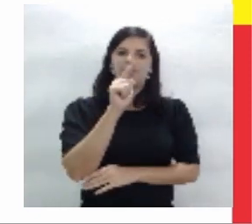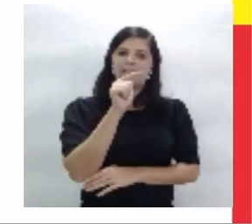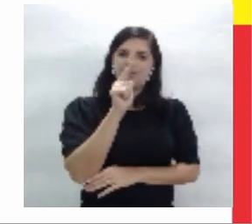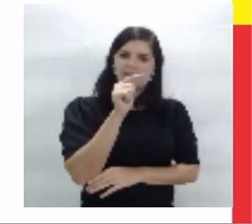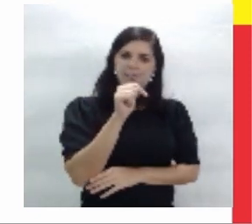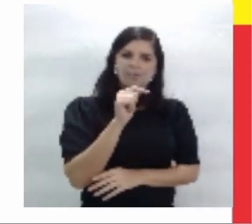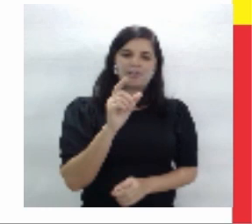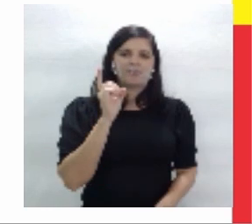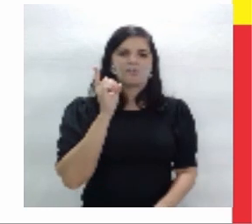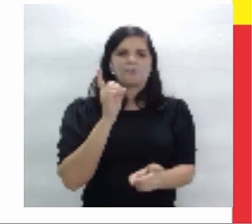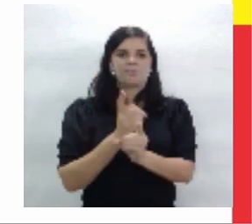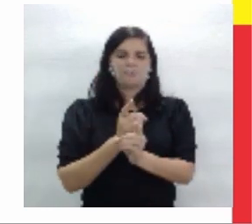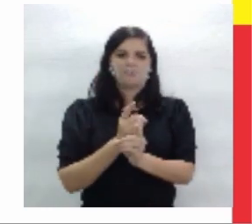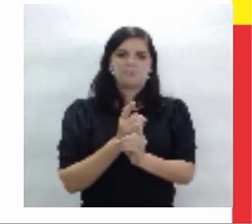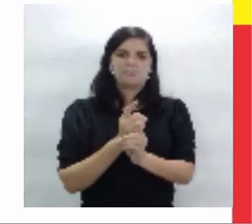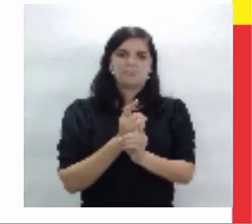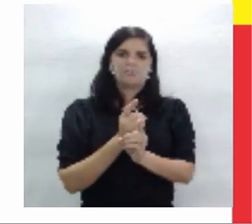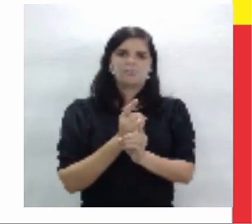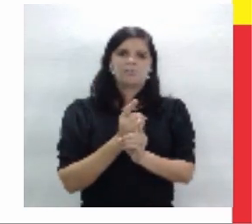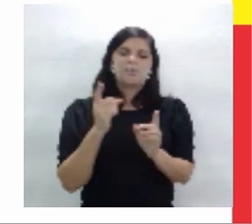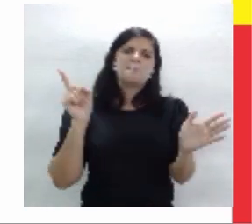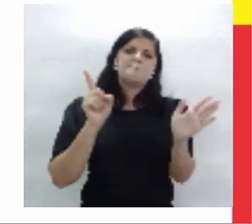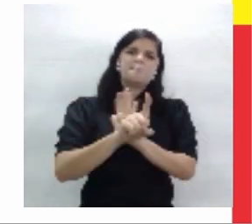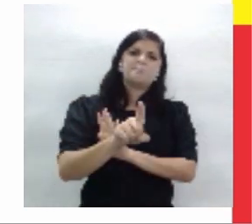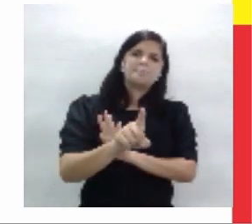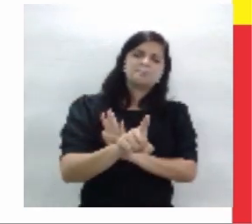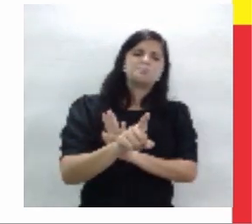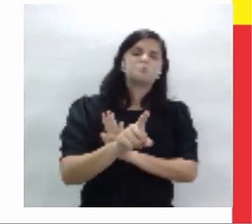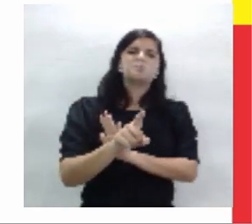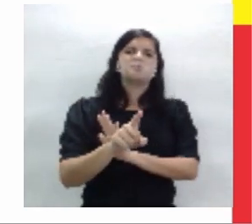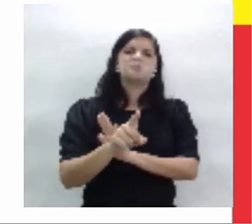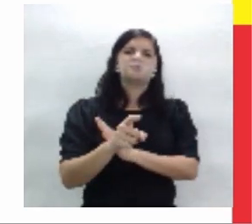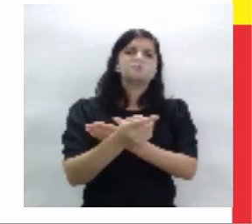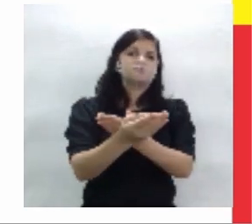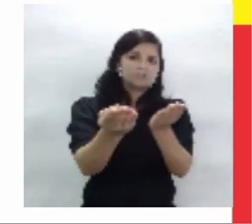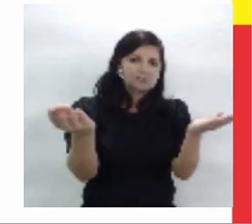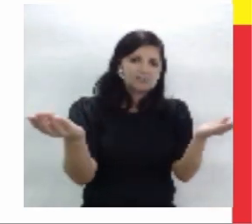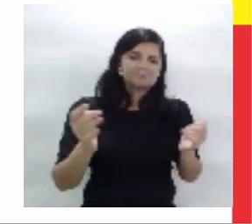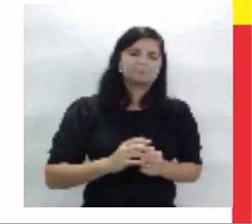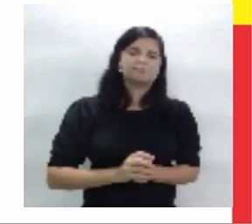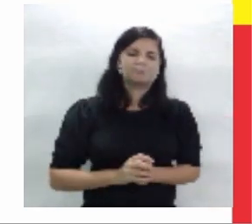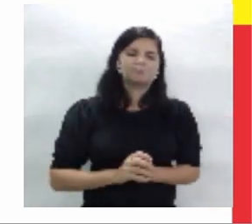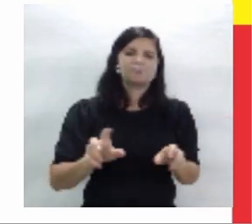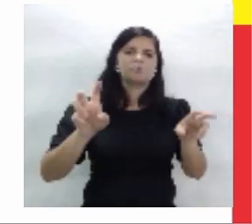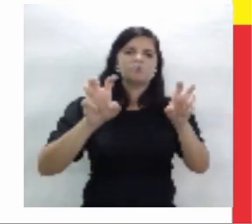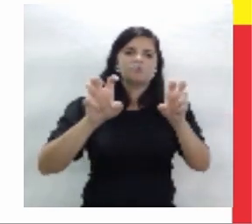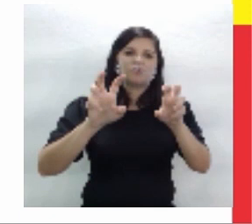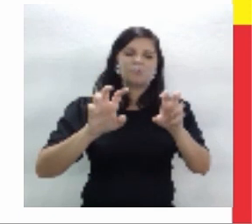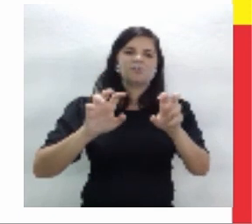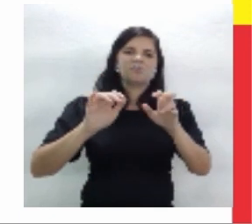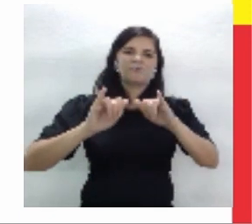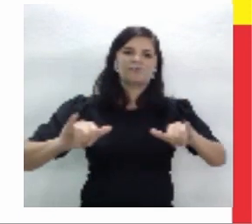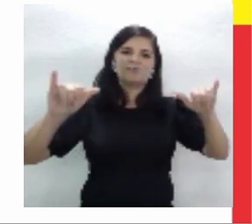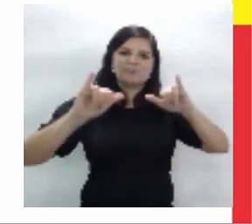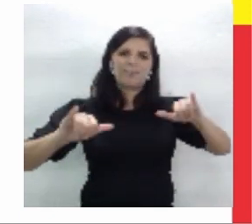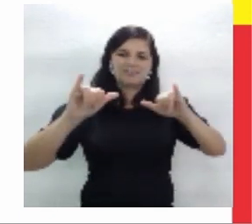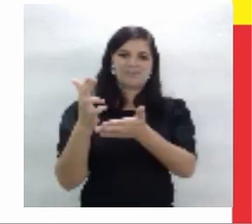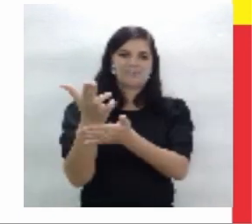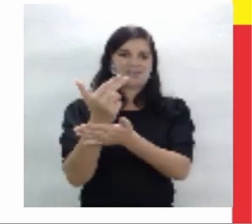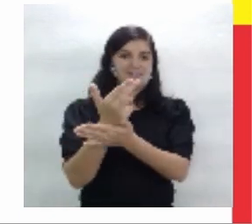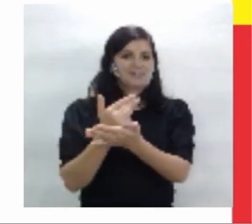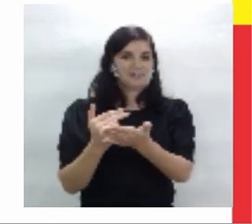que existe, tá? E ele está fazendo uma pergunta a vocês, tá? Com base nas informações do